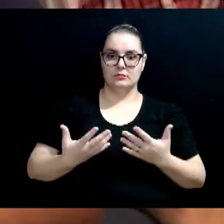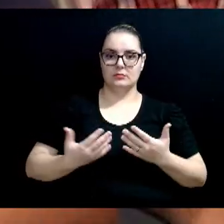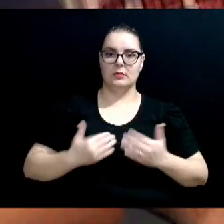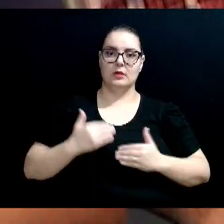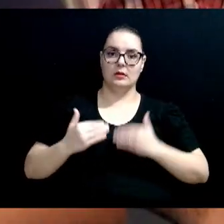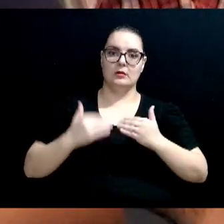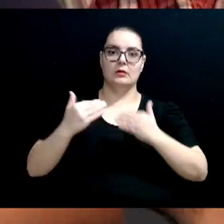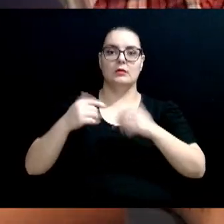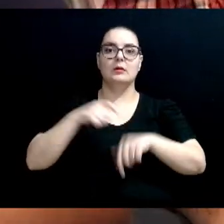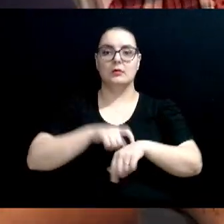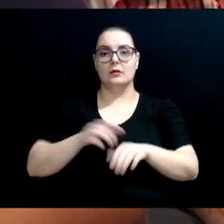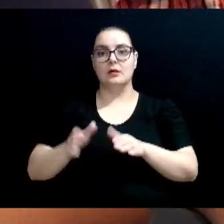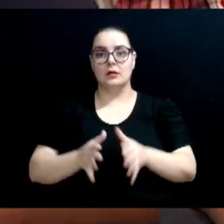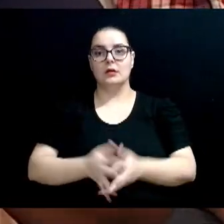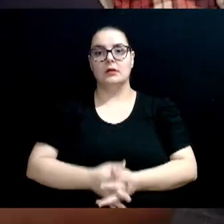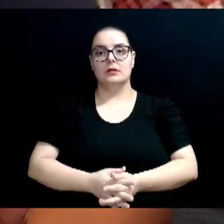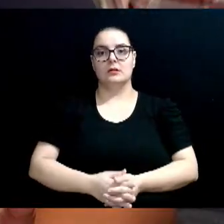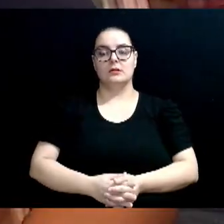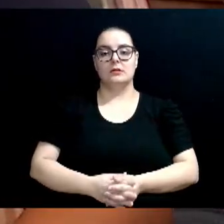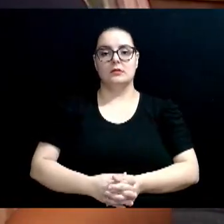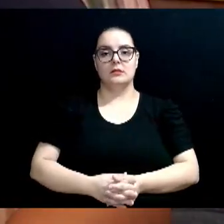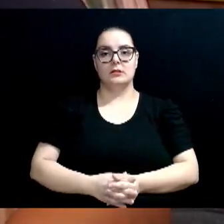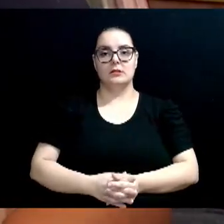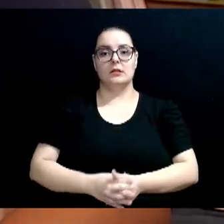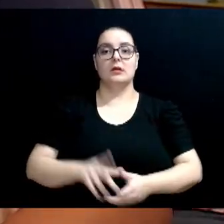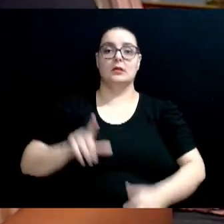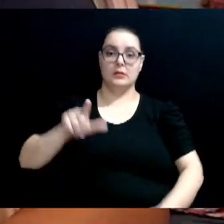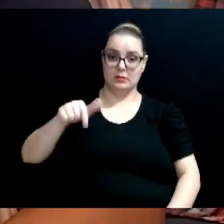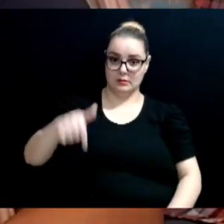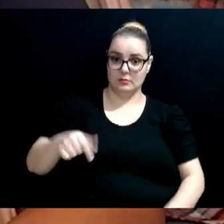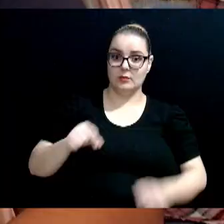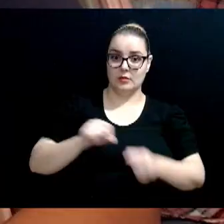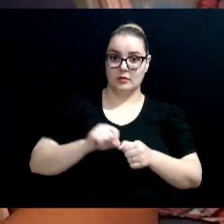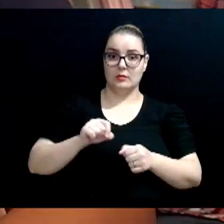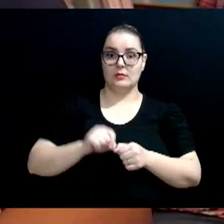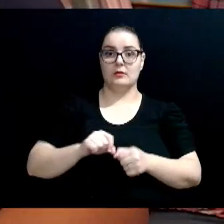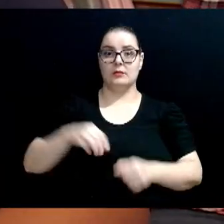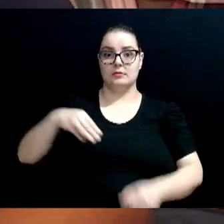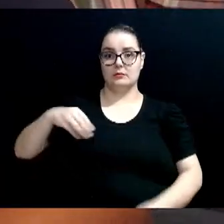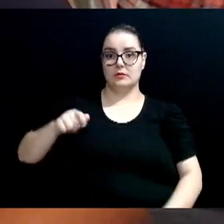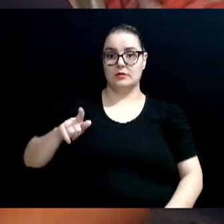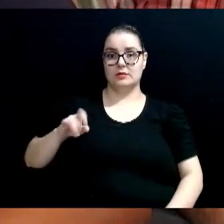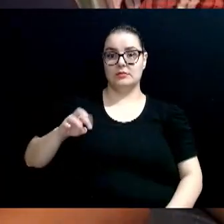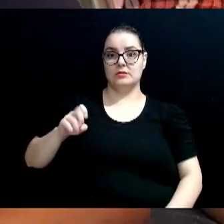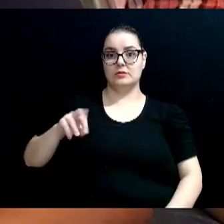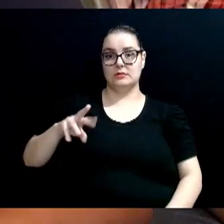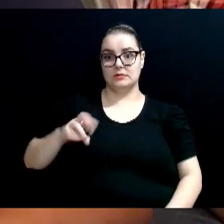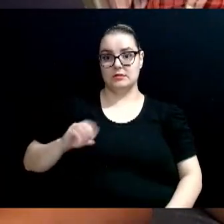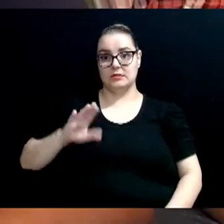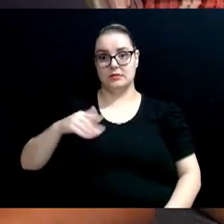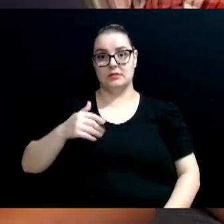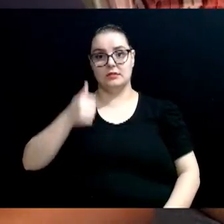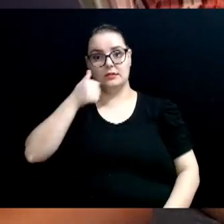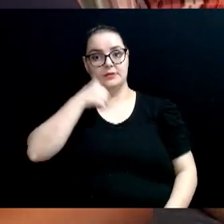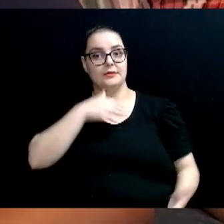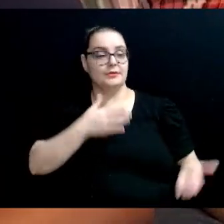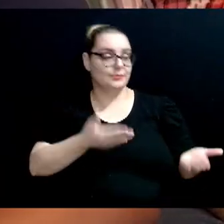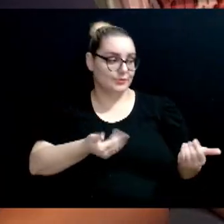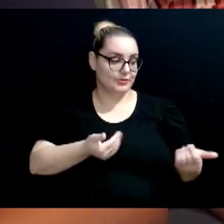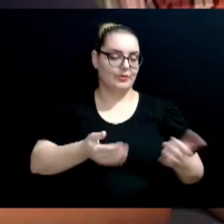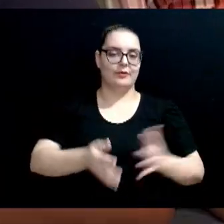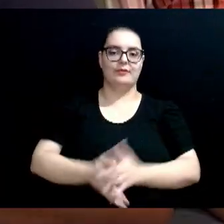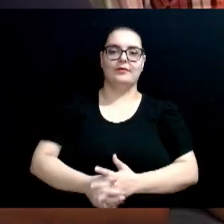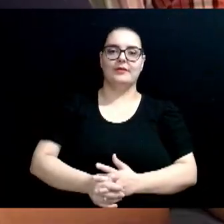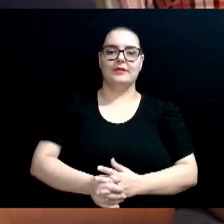naquele momento, né? Depois também eu fui fazer magistério quando eu era menina, e